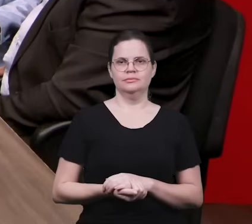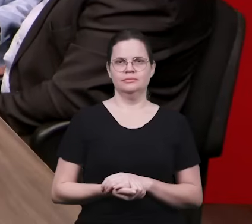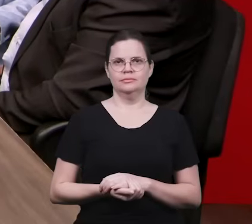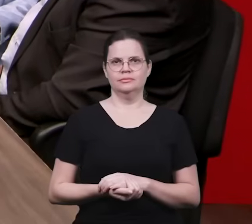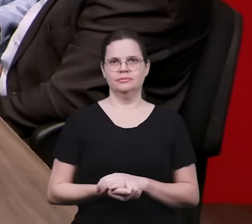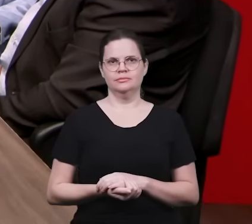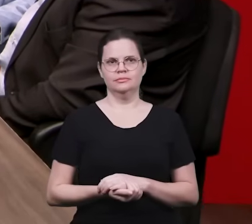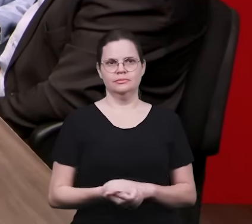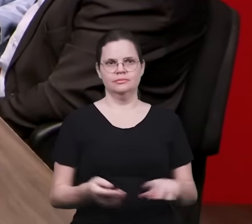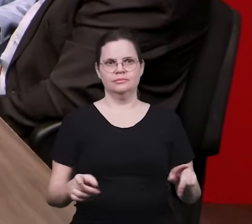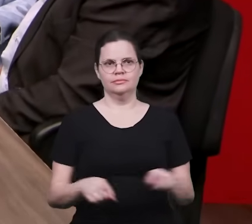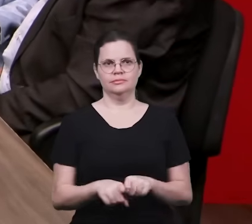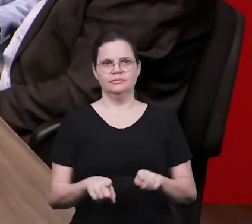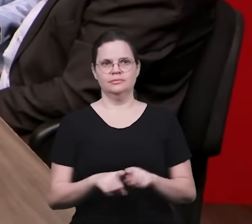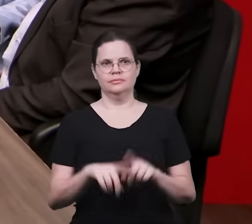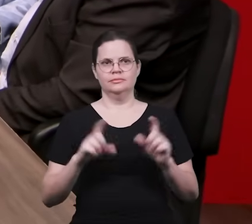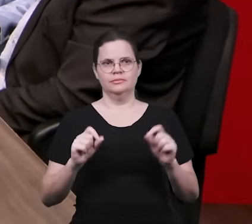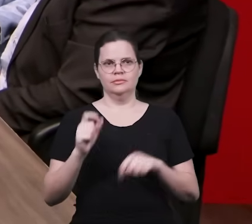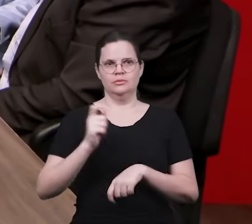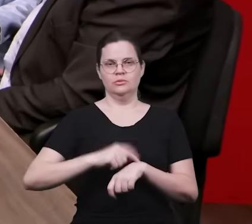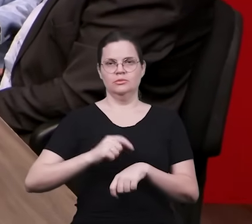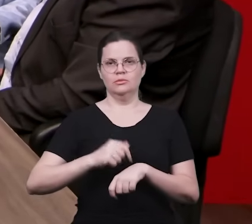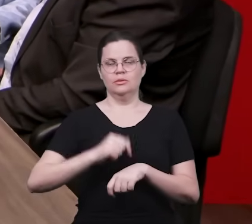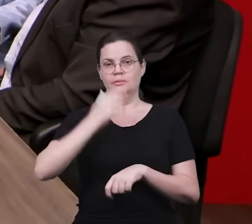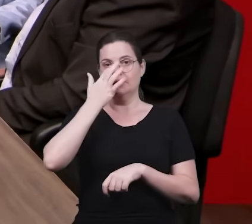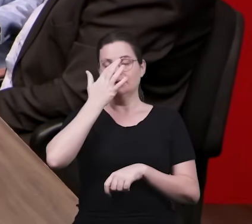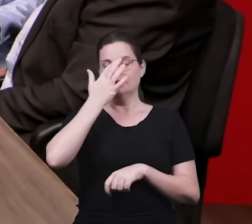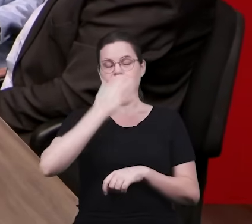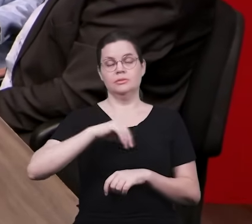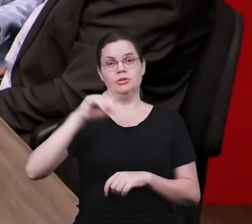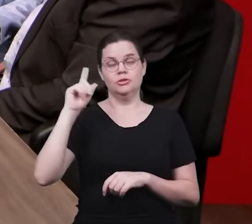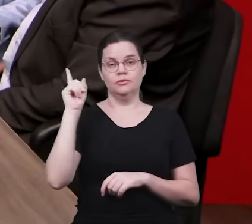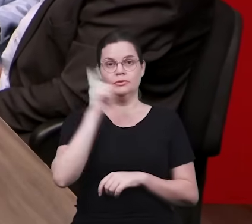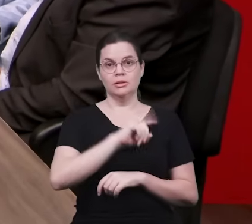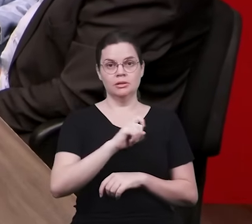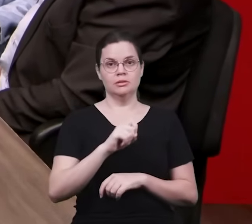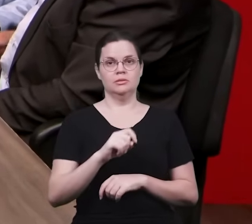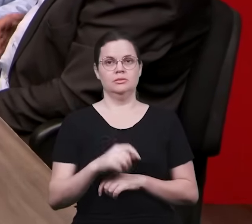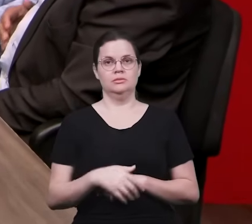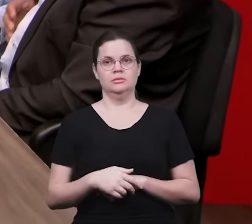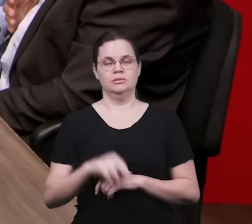mesmo lá naquele momento tão dramático, né? Quando o Senhor Jesus